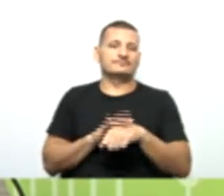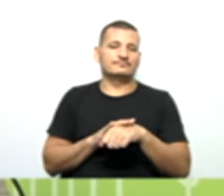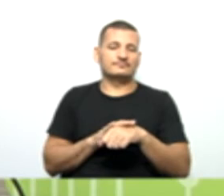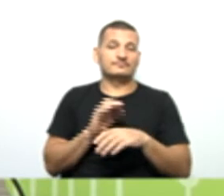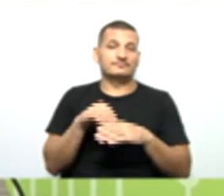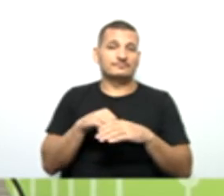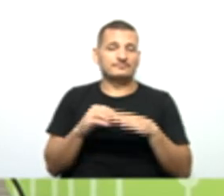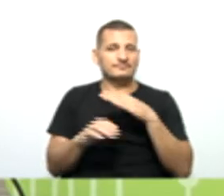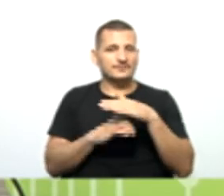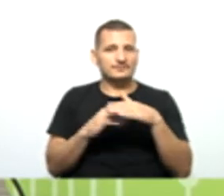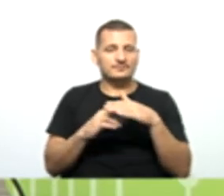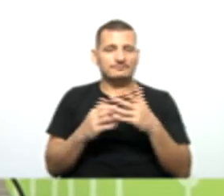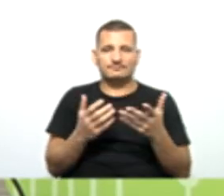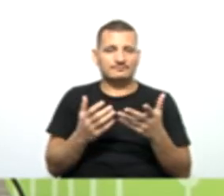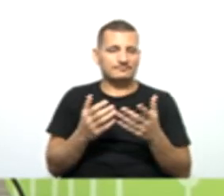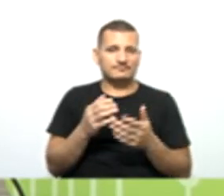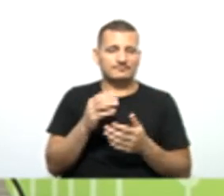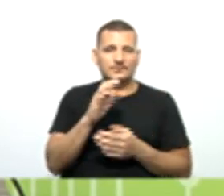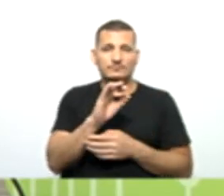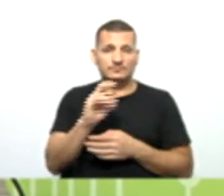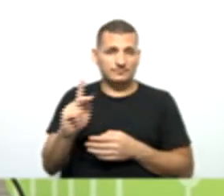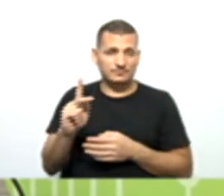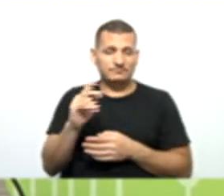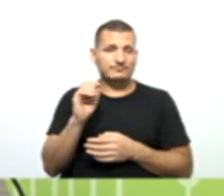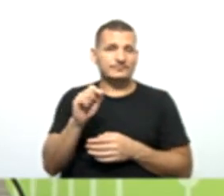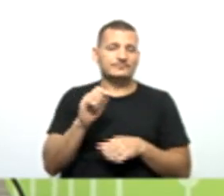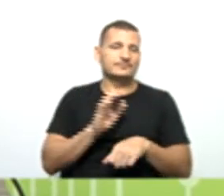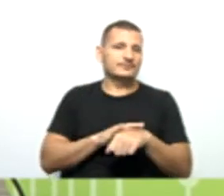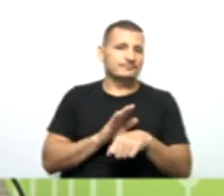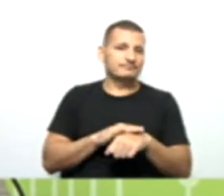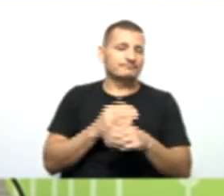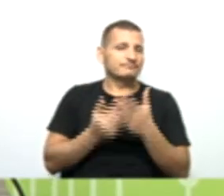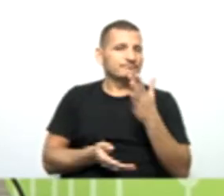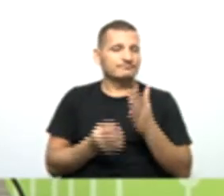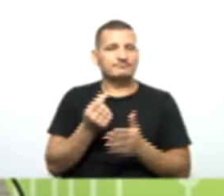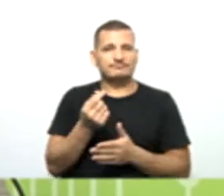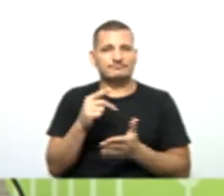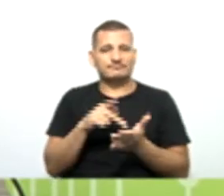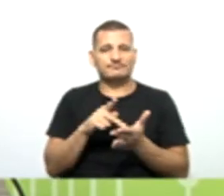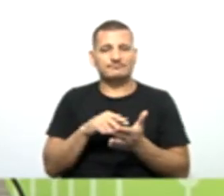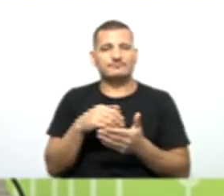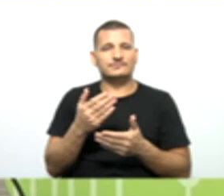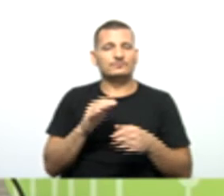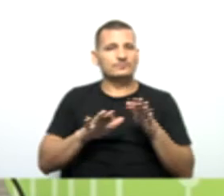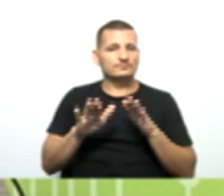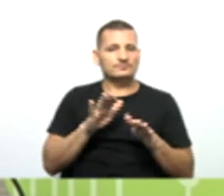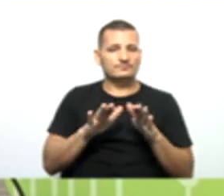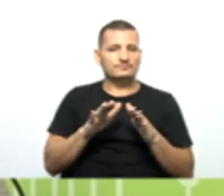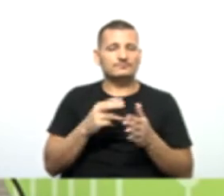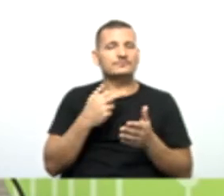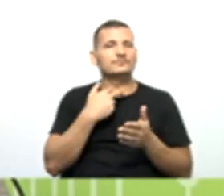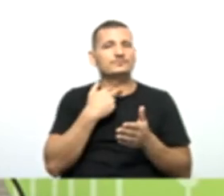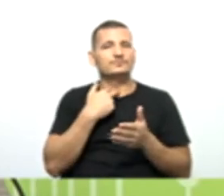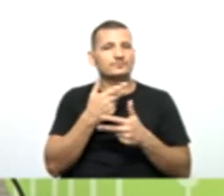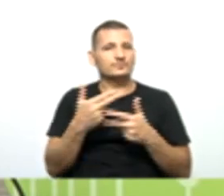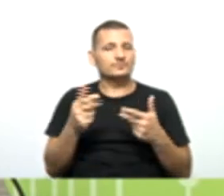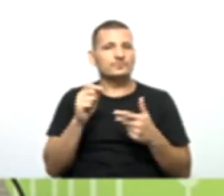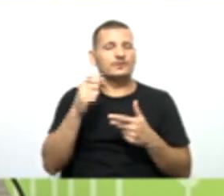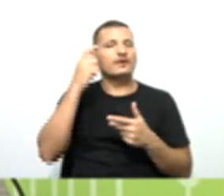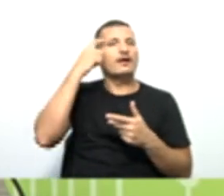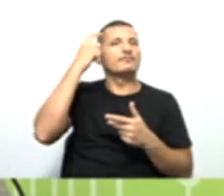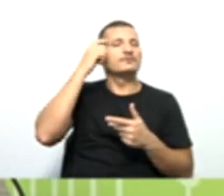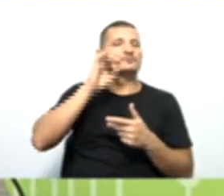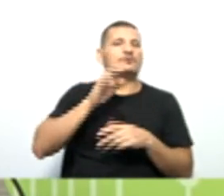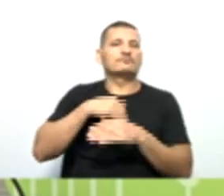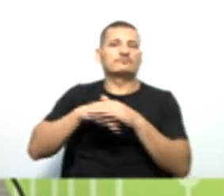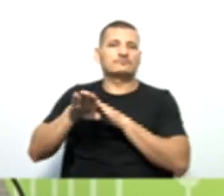uma empresa, uma cooperativa, a gente sabe que tempo pode ser aí muito dinheiro. Então, muito cuidado com isso. Não pode deixar as coisas na cabeça das pessoas,